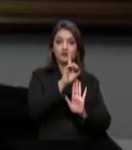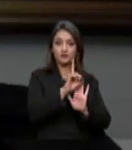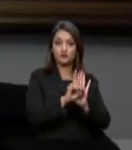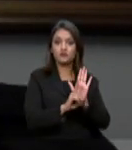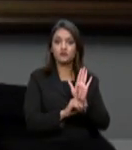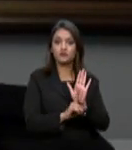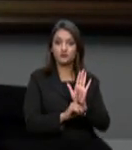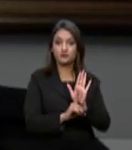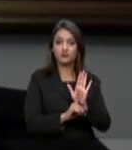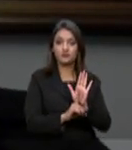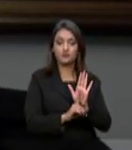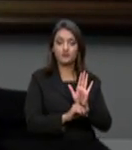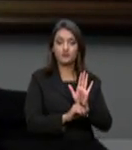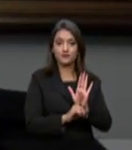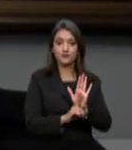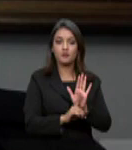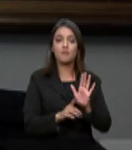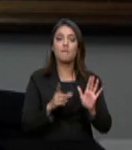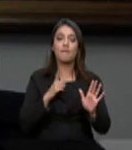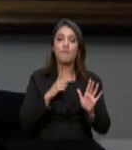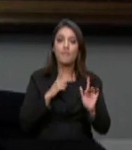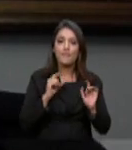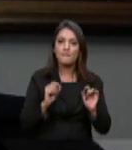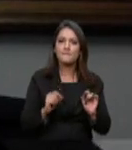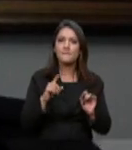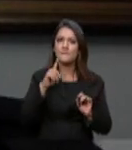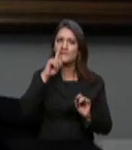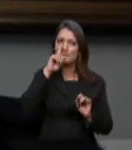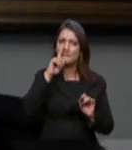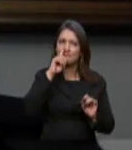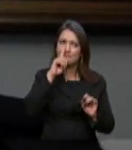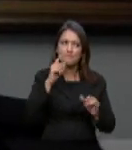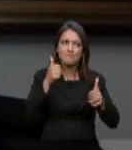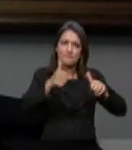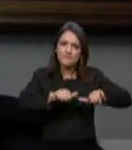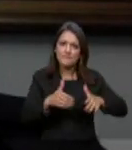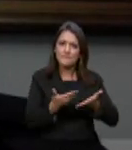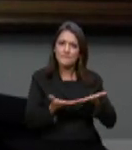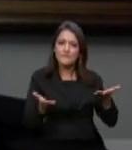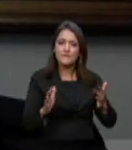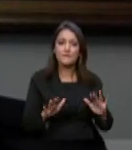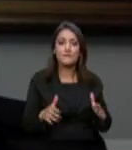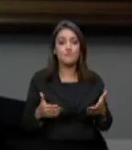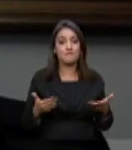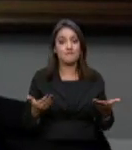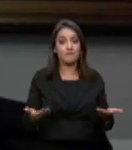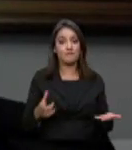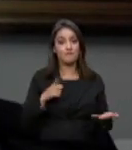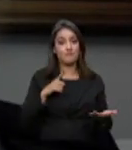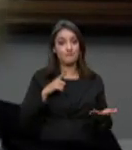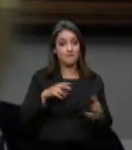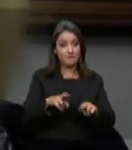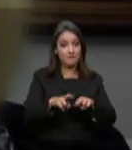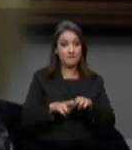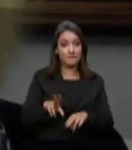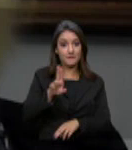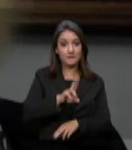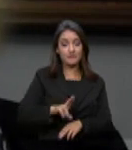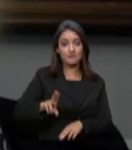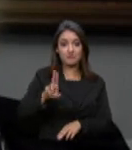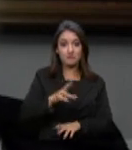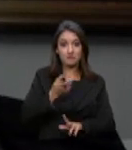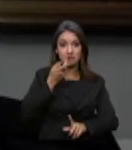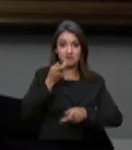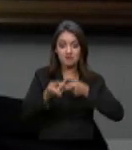cuja existência é posta em risco quando se busca mediante o uso da